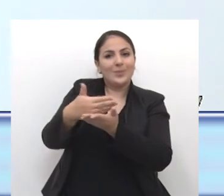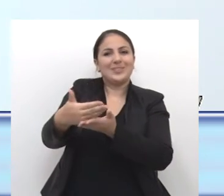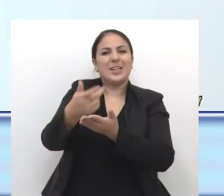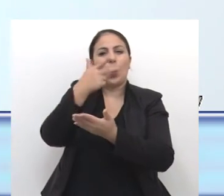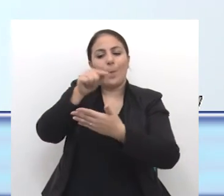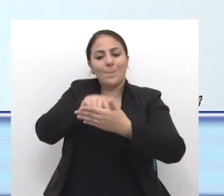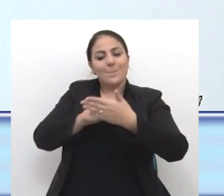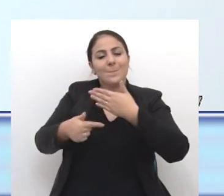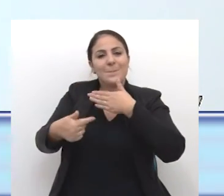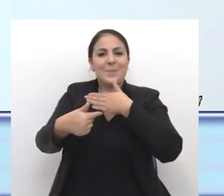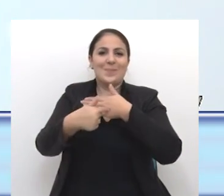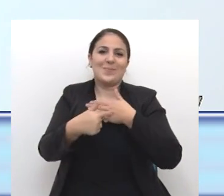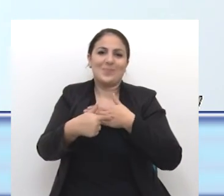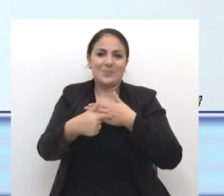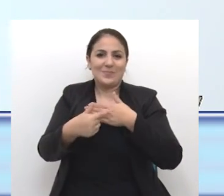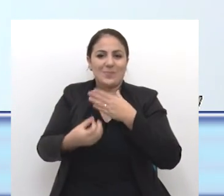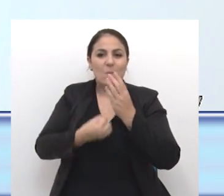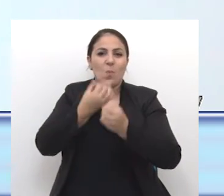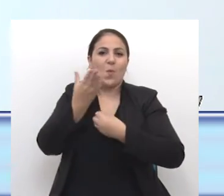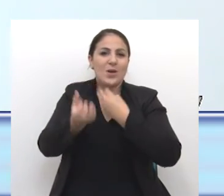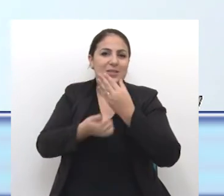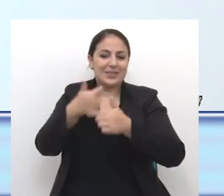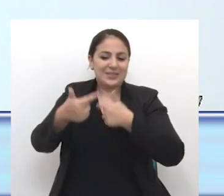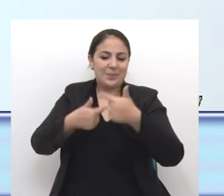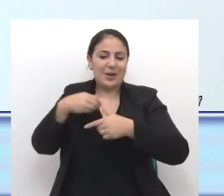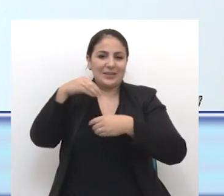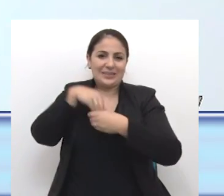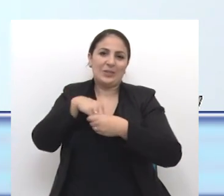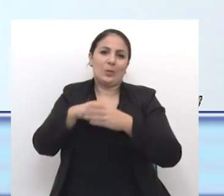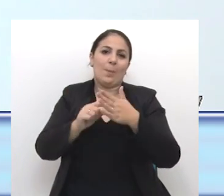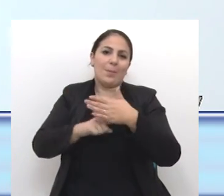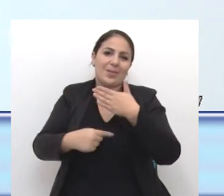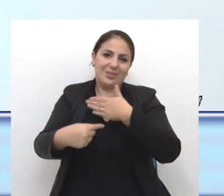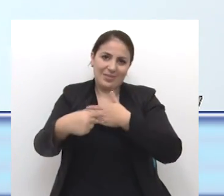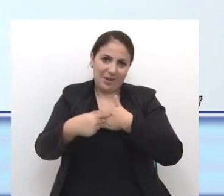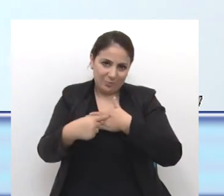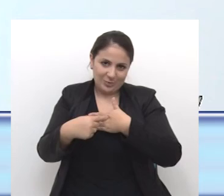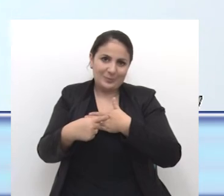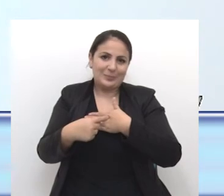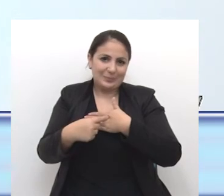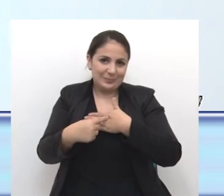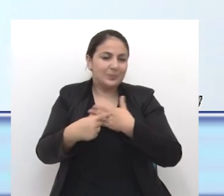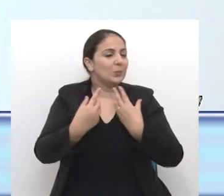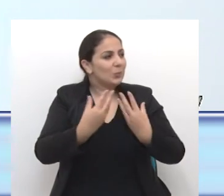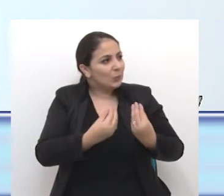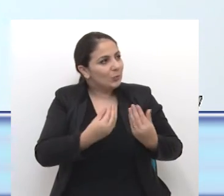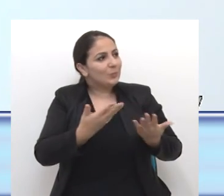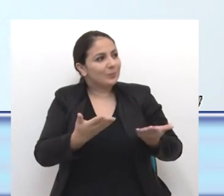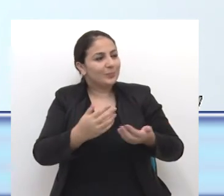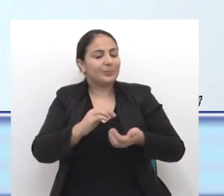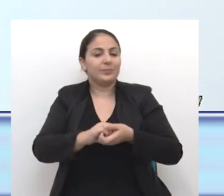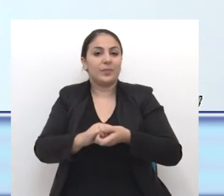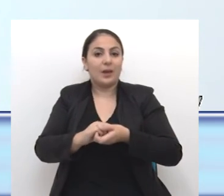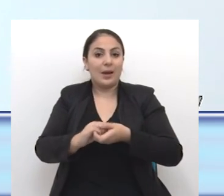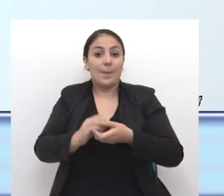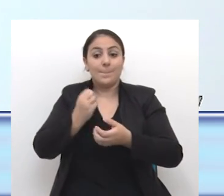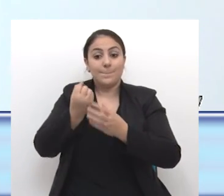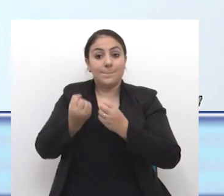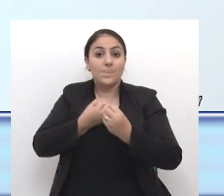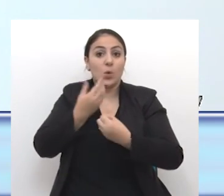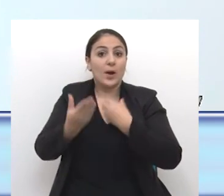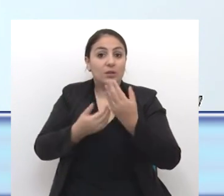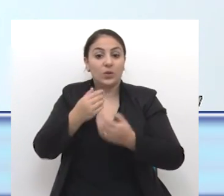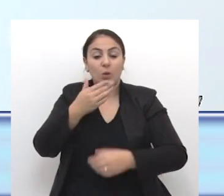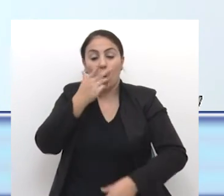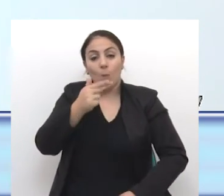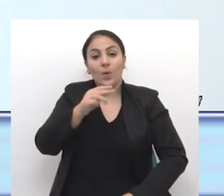de partida uma metáfora, geralmente, porque a poesia trabalha muito com a questão da metáfora. Muito. Então, poetas como